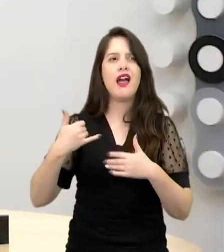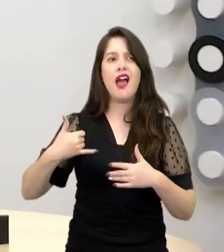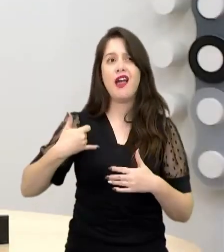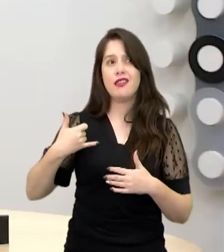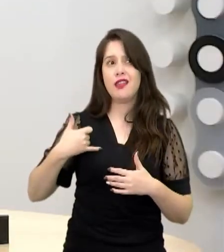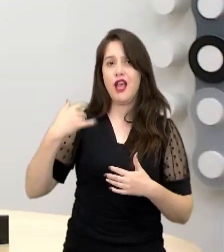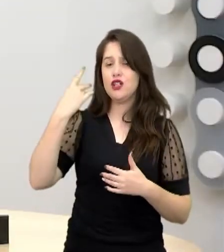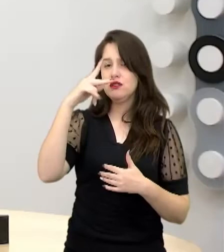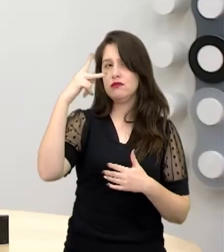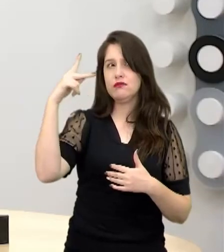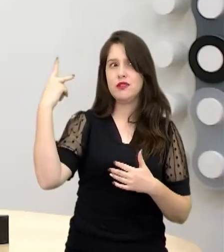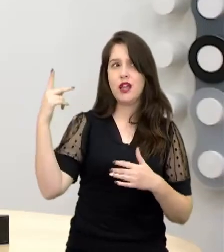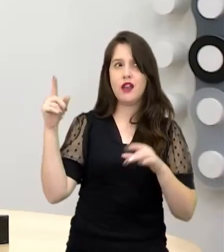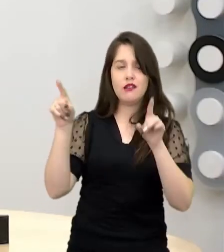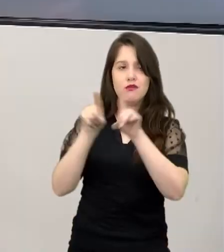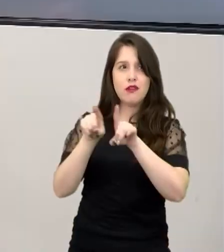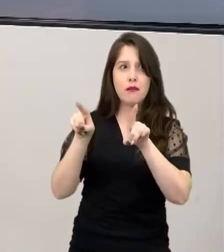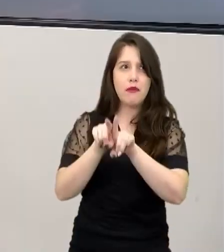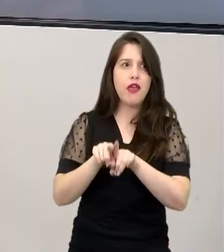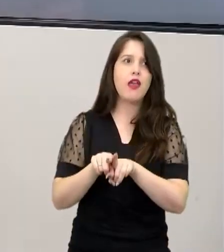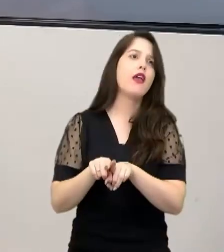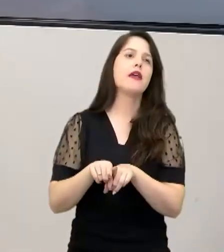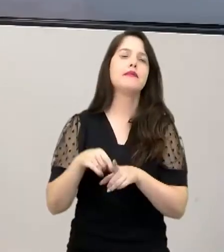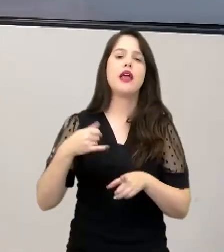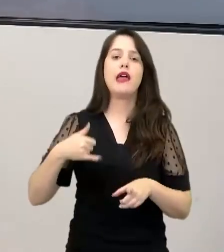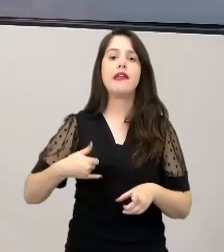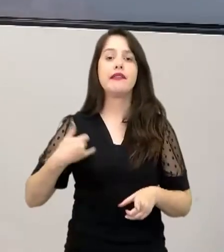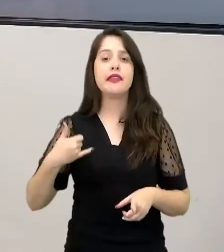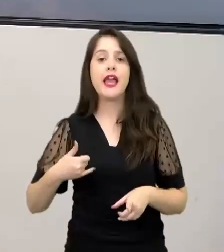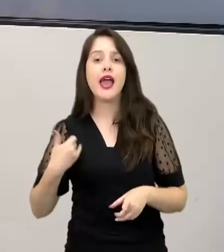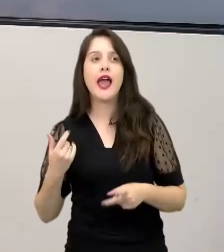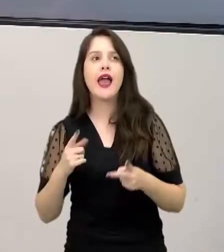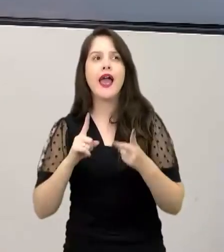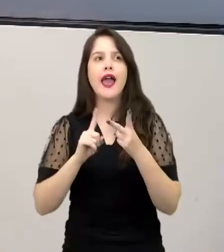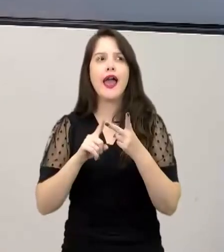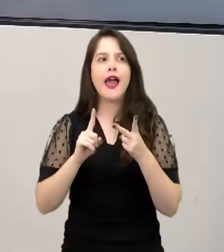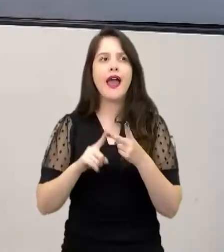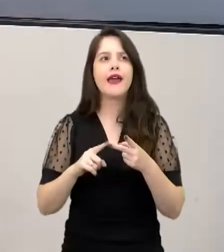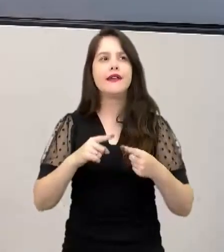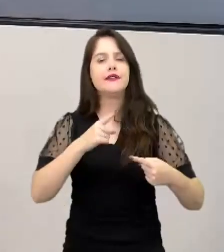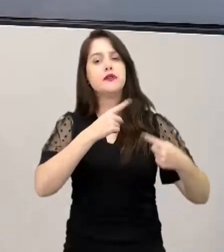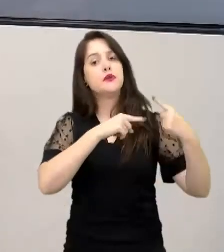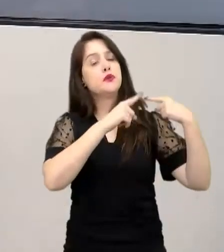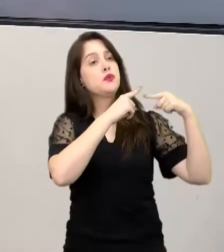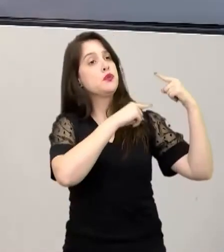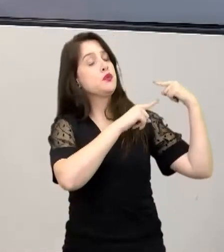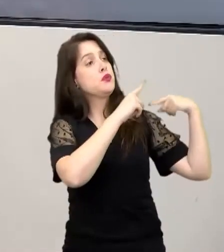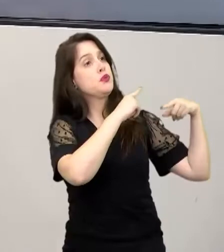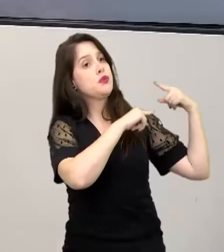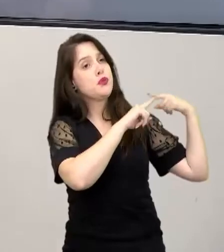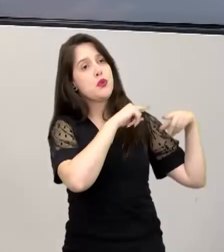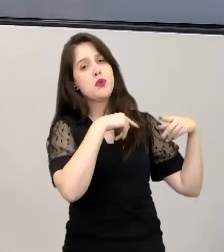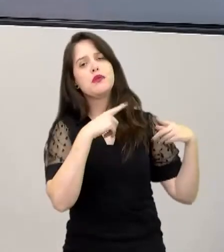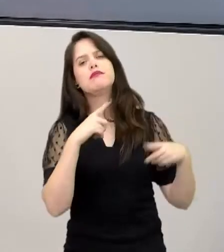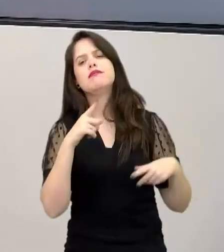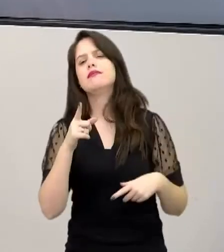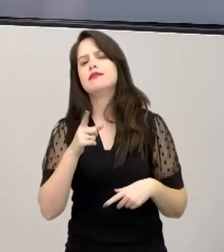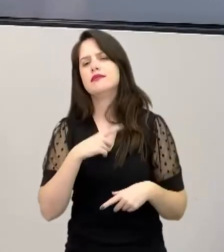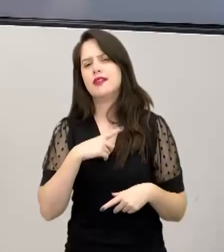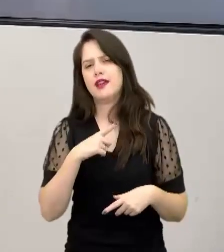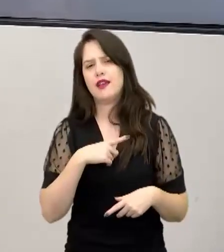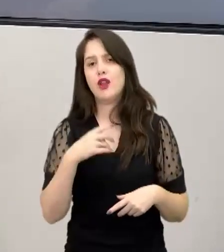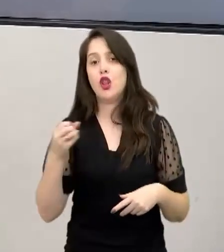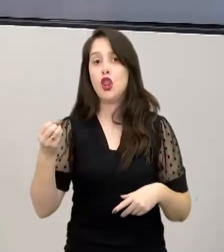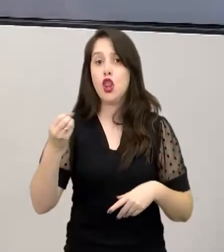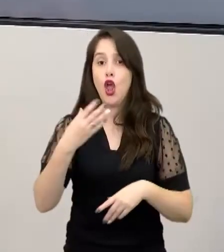Sempre Inclusive tá se atualizando, isso, né? inclusive a idade, questões de ancestrais, então tá sempre tendo novos